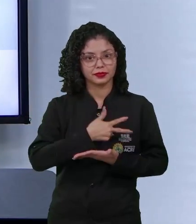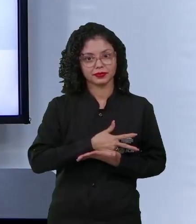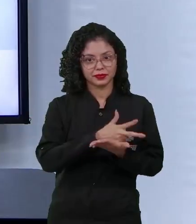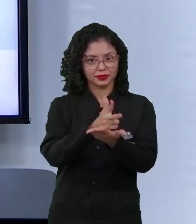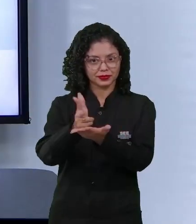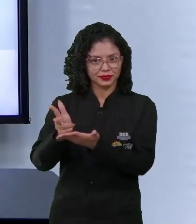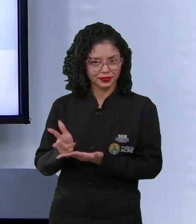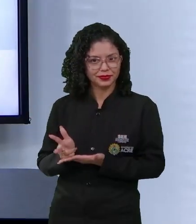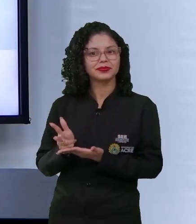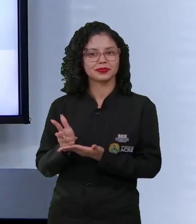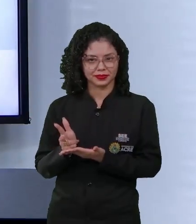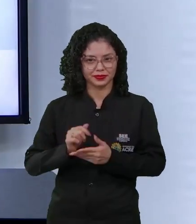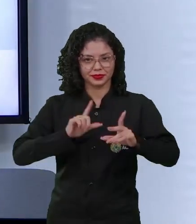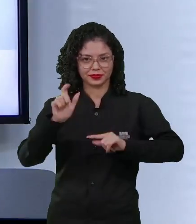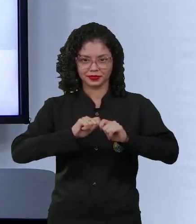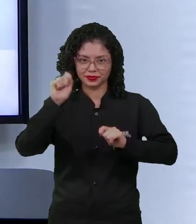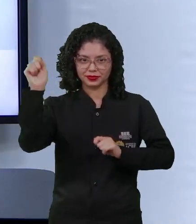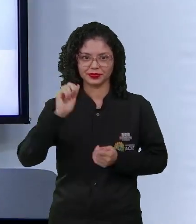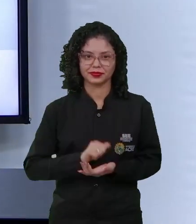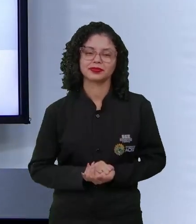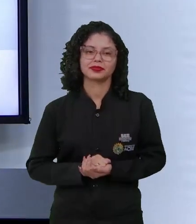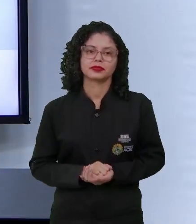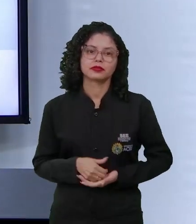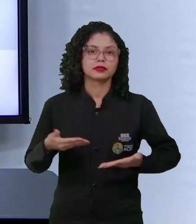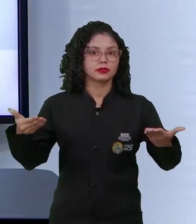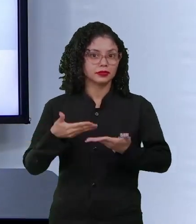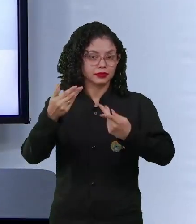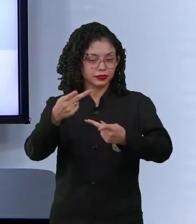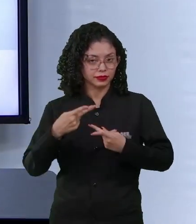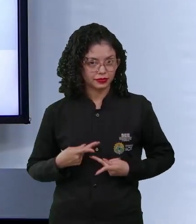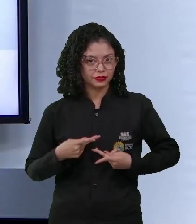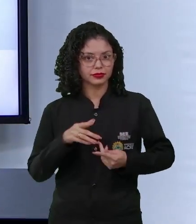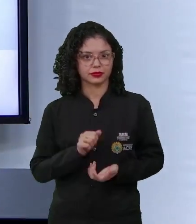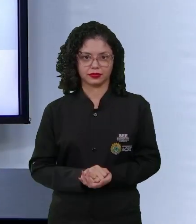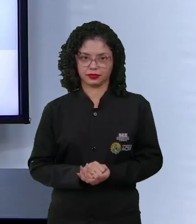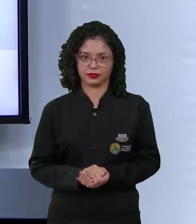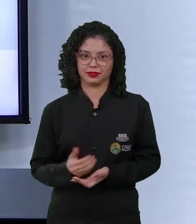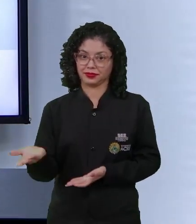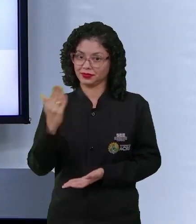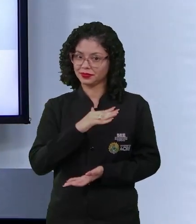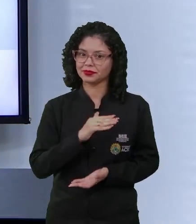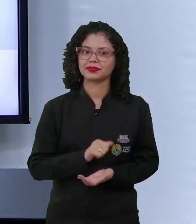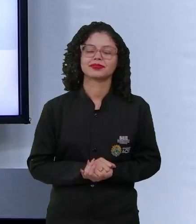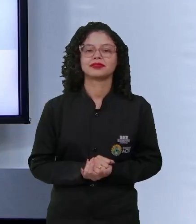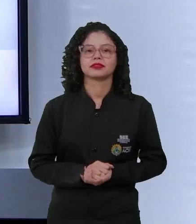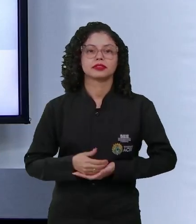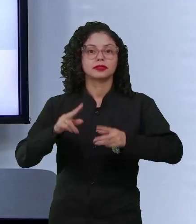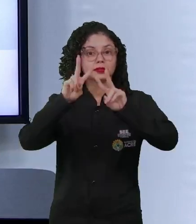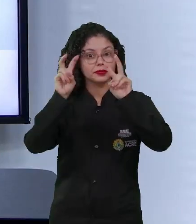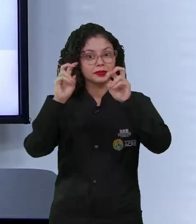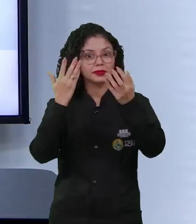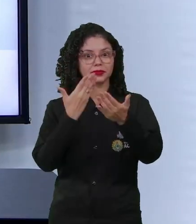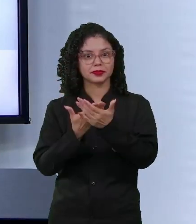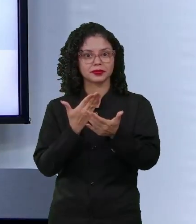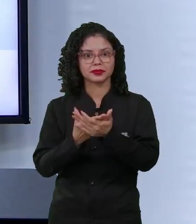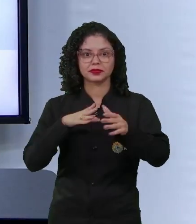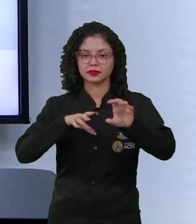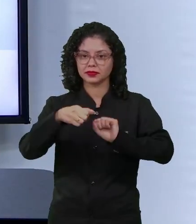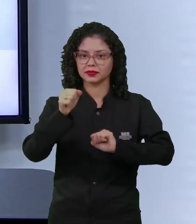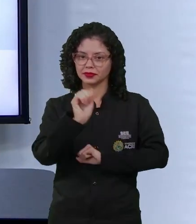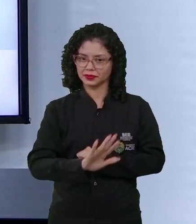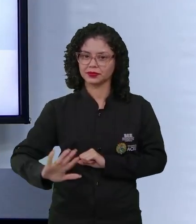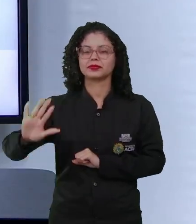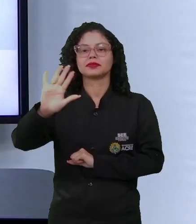Centro Educacional de Mídias do Acre, CEMEAC. Sejam todos bem-vindos e vamos a ela. O tema da nossa formação